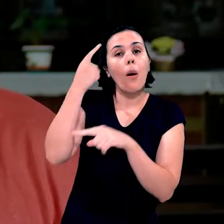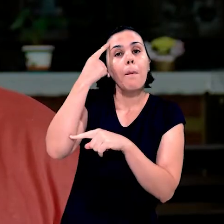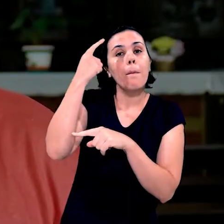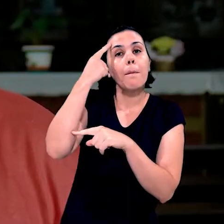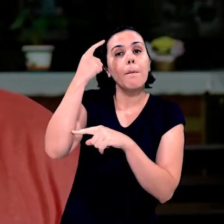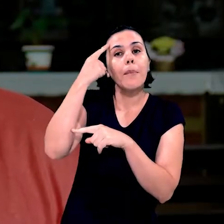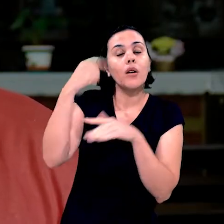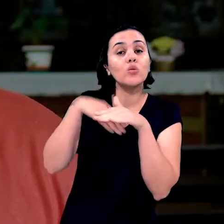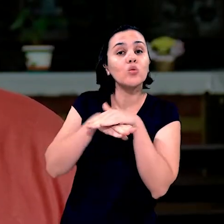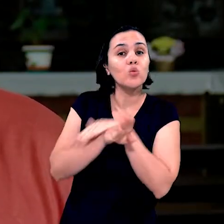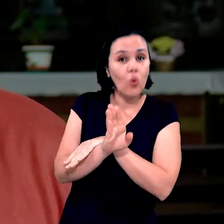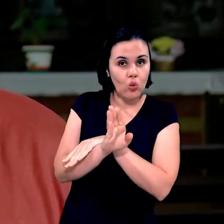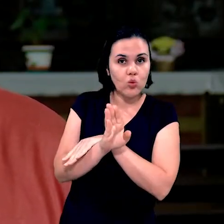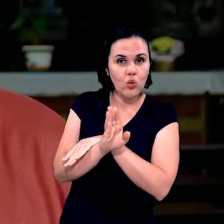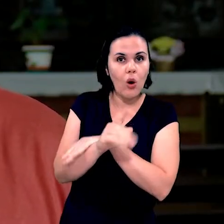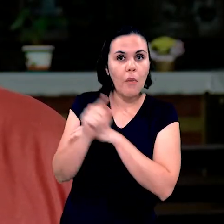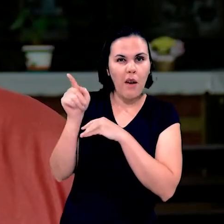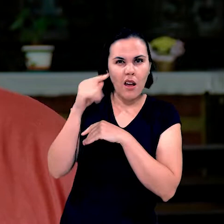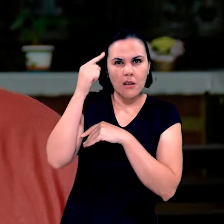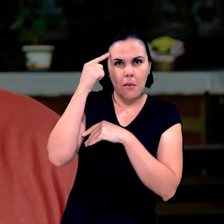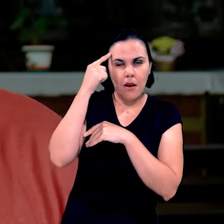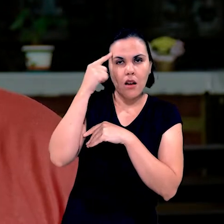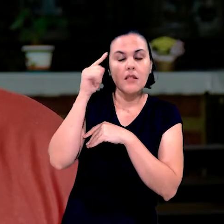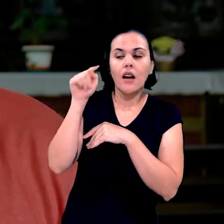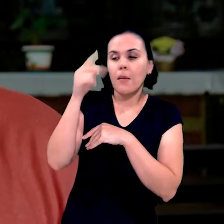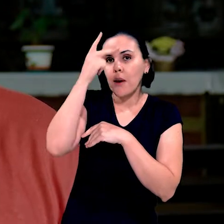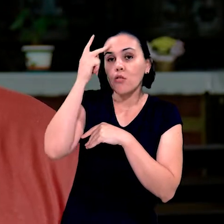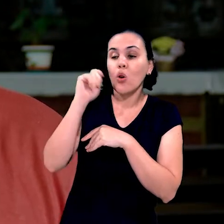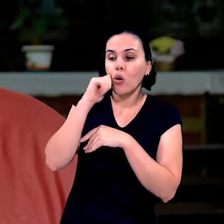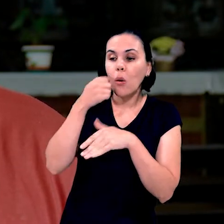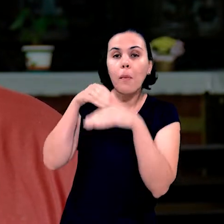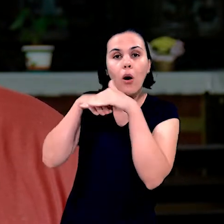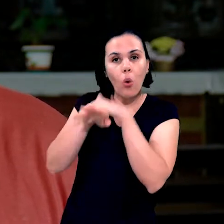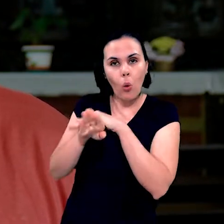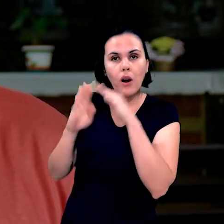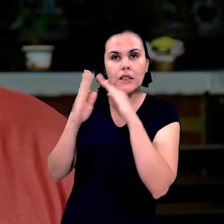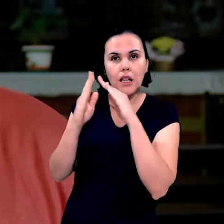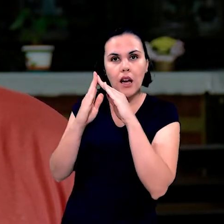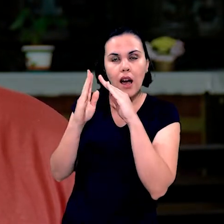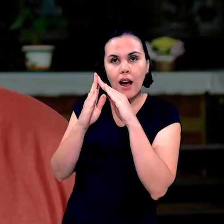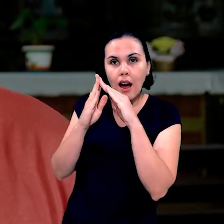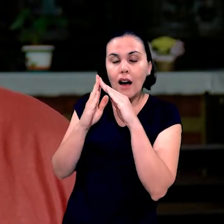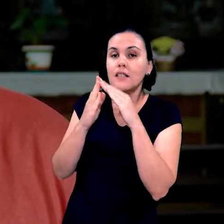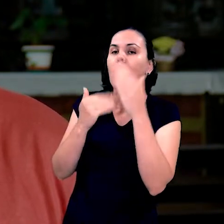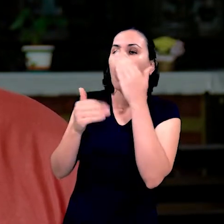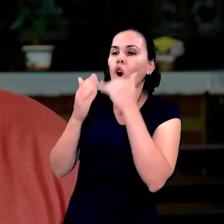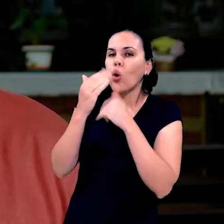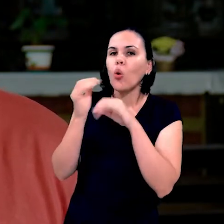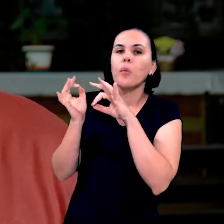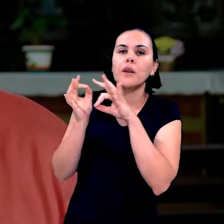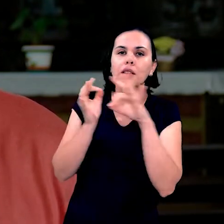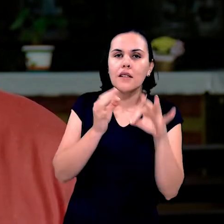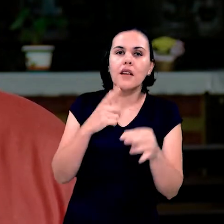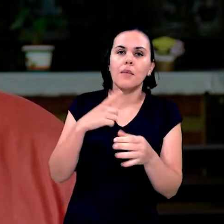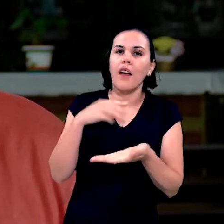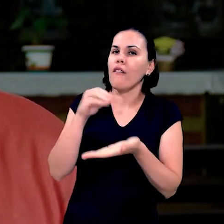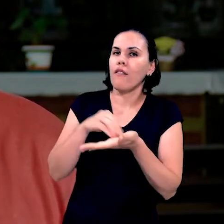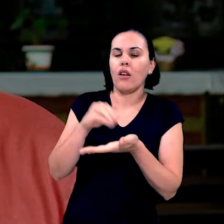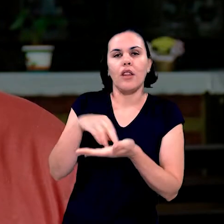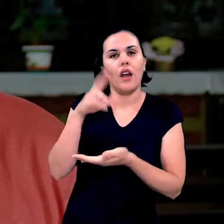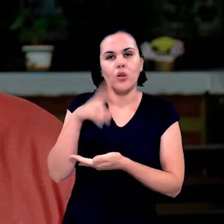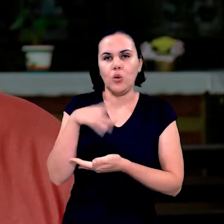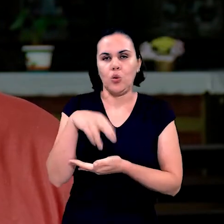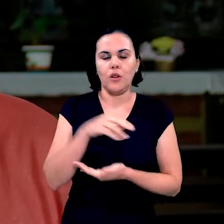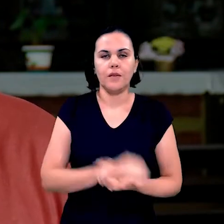porque reza a tradição e a fé popular que quem tem esse pãozinho na sua casa nunca vai ter falta